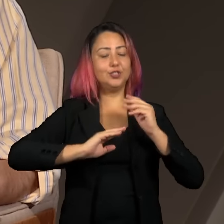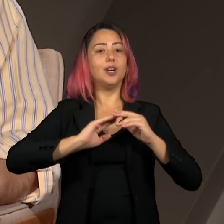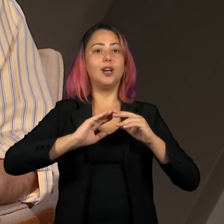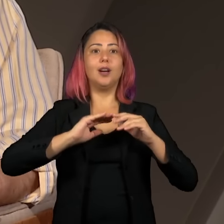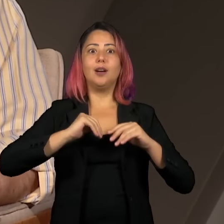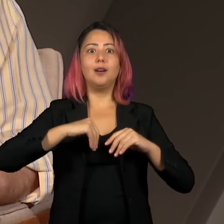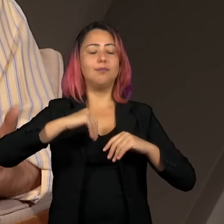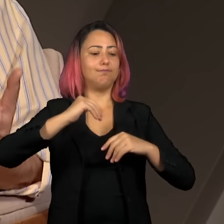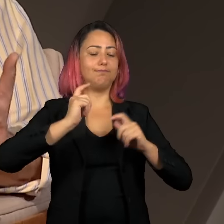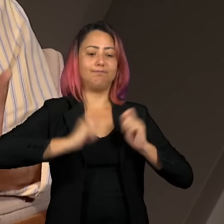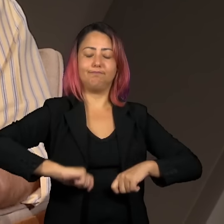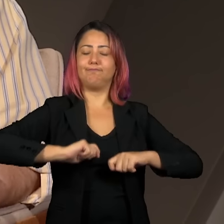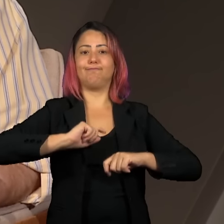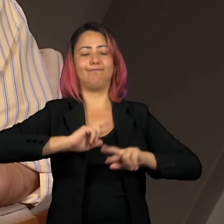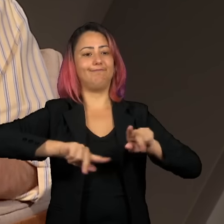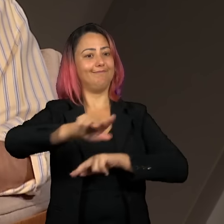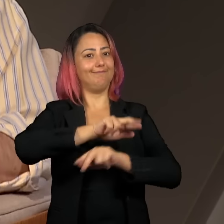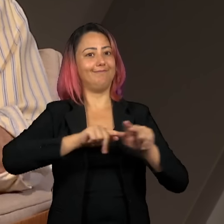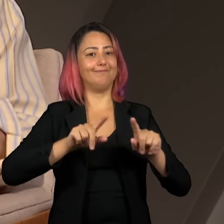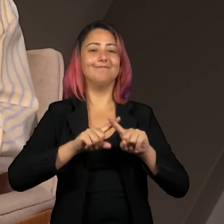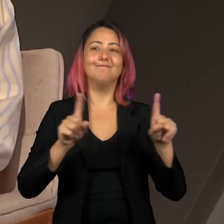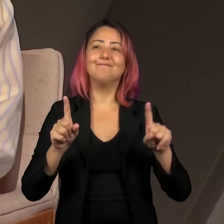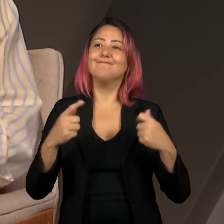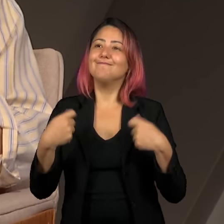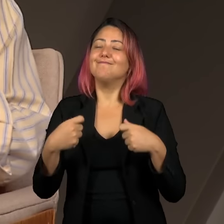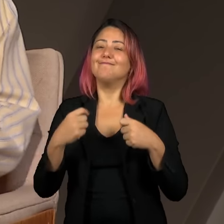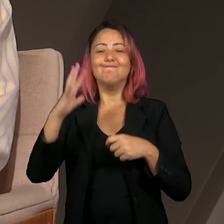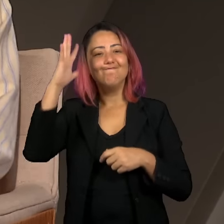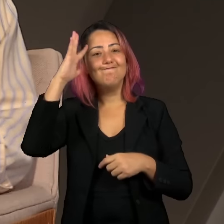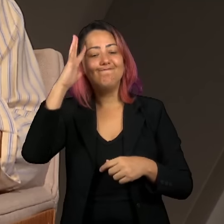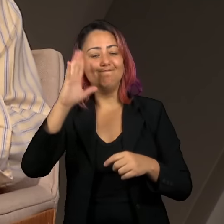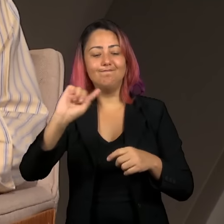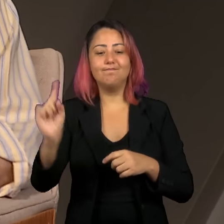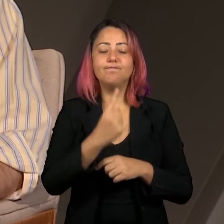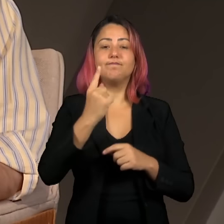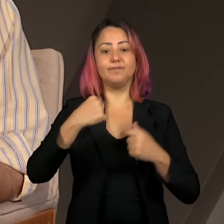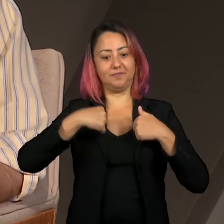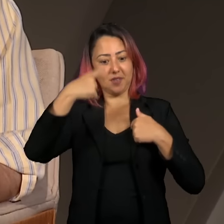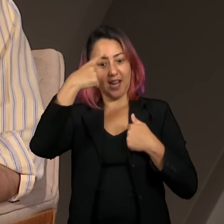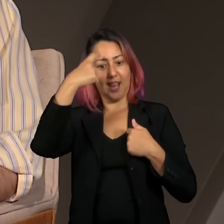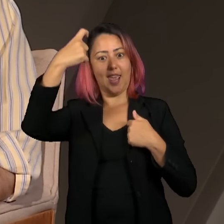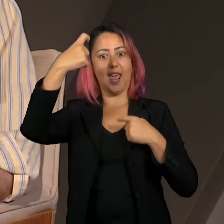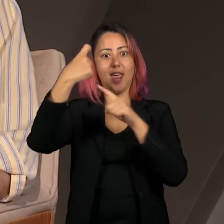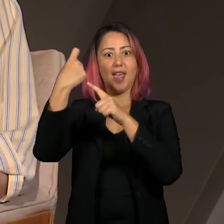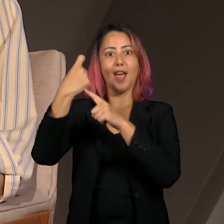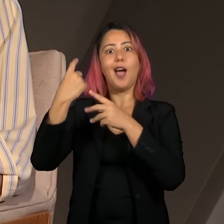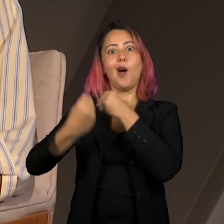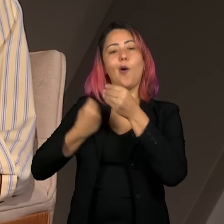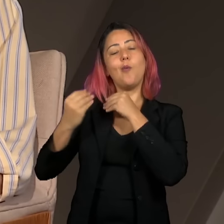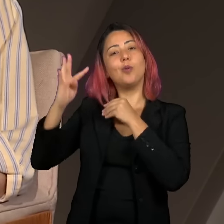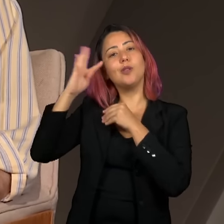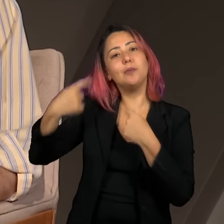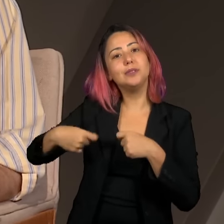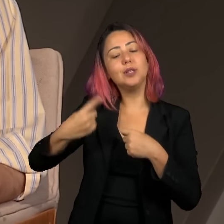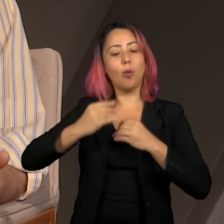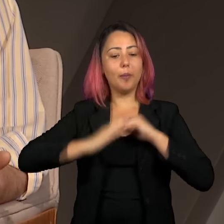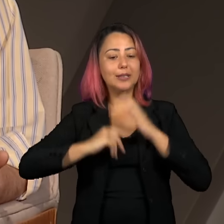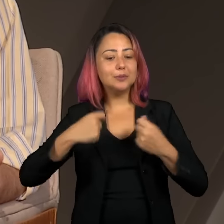e ele vem a serviço de um de um produto de uma atividade de uma ação que eu tô fazendo